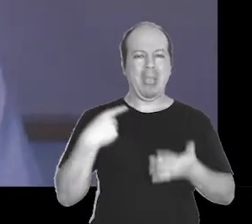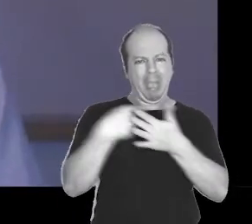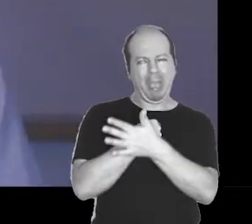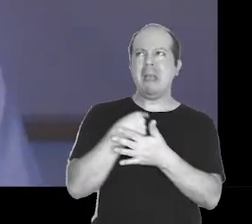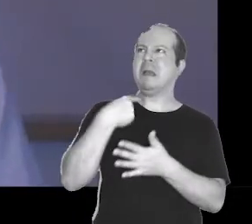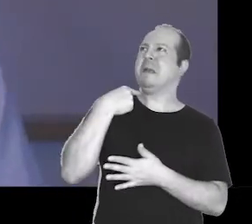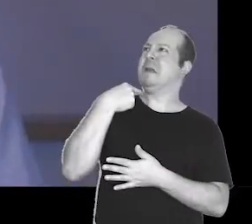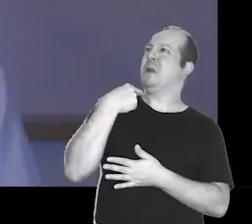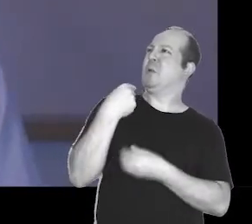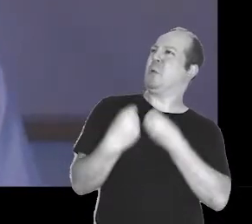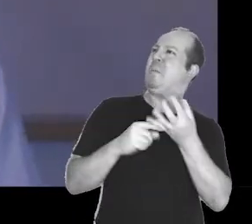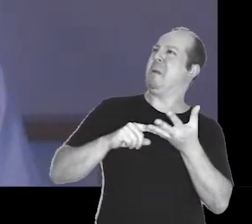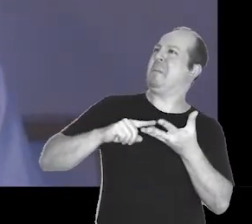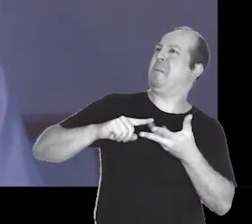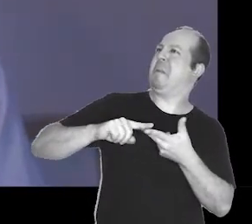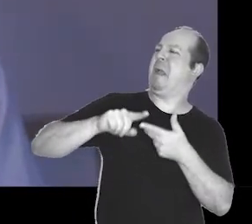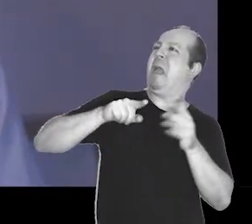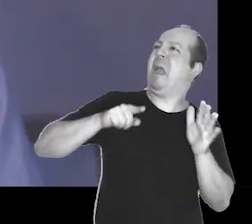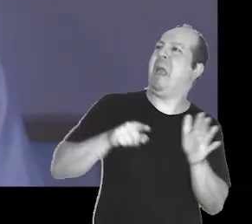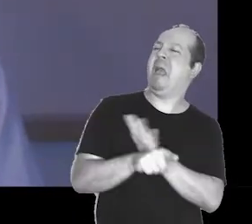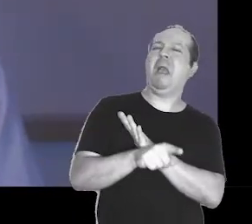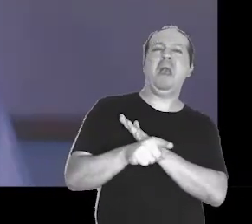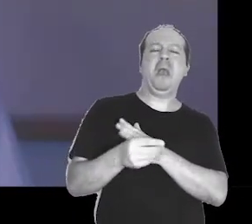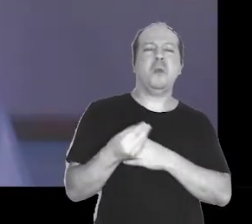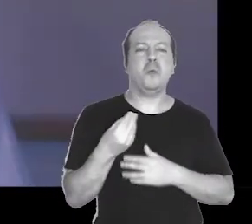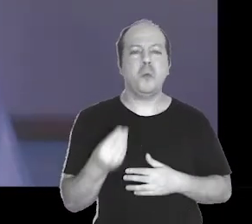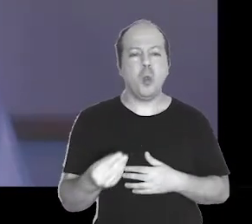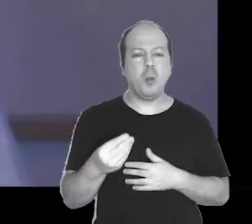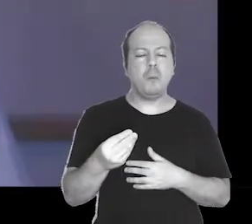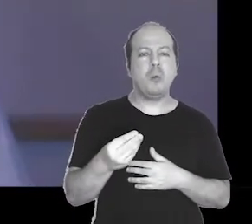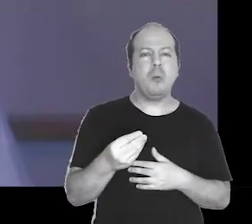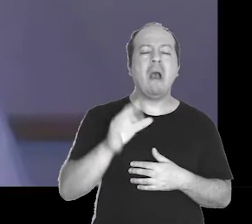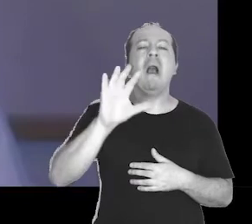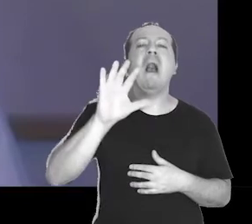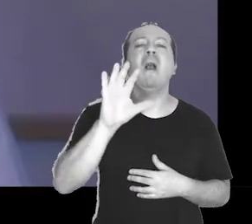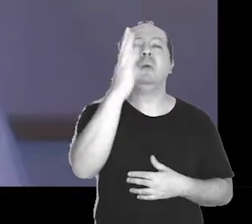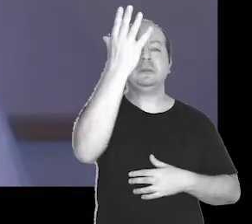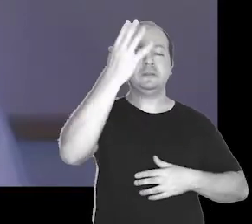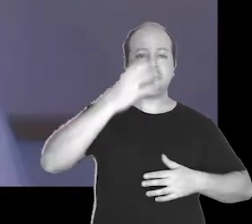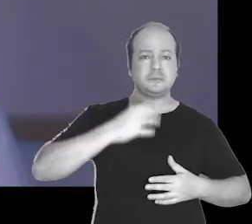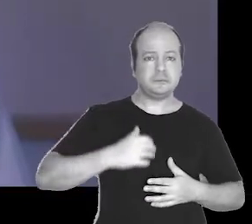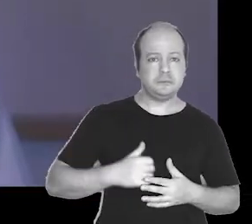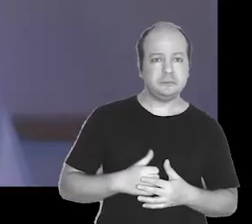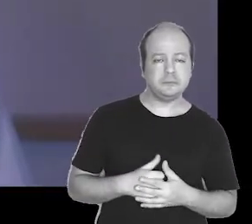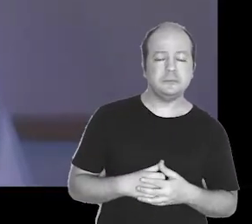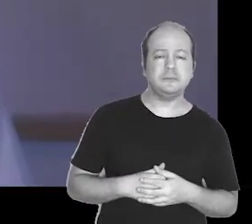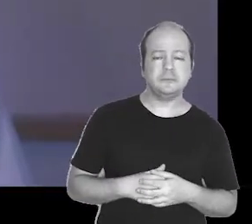auto-questionei tantas vezes sobre o drama da tradução.